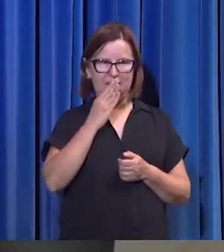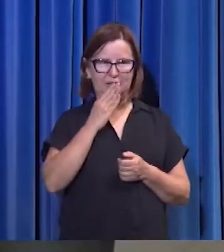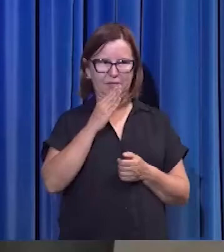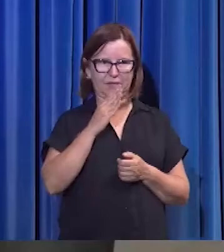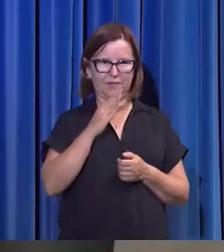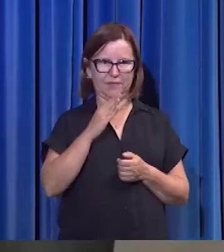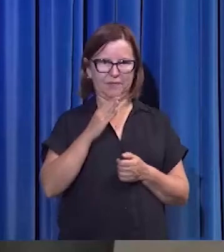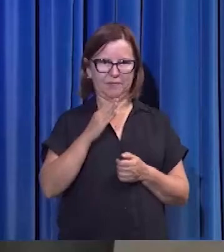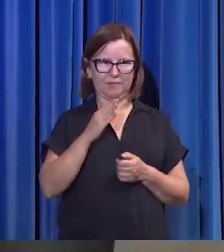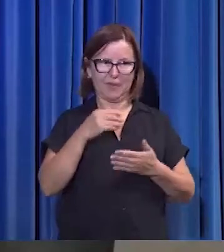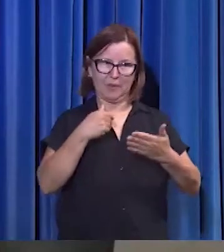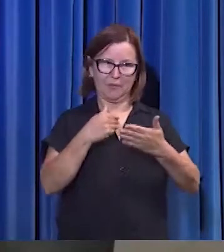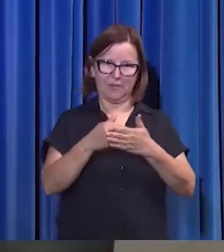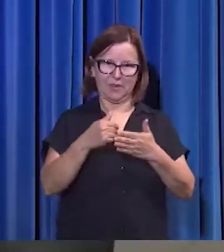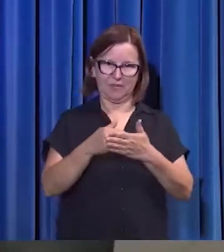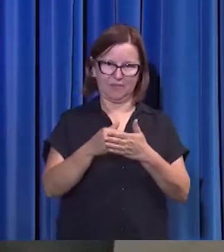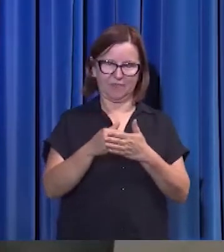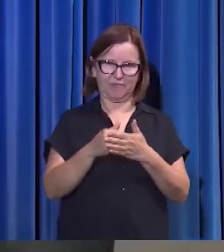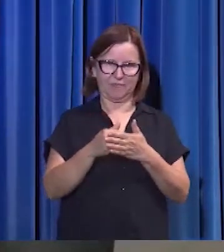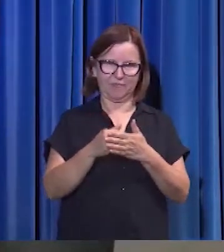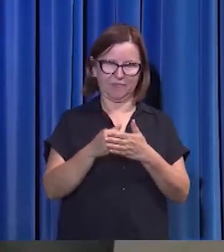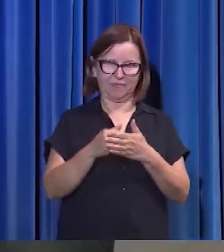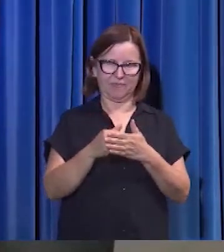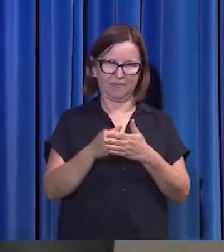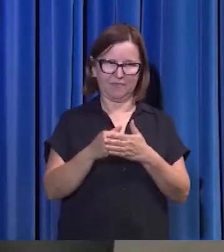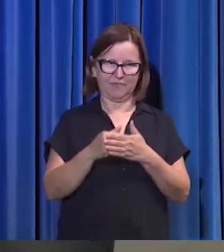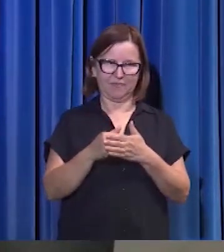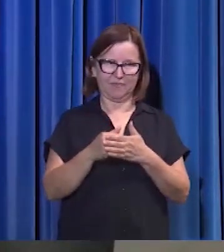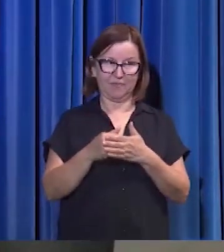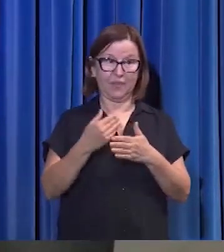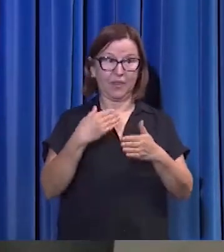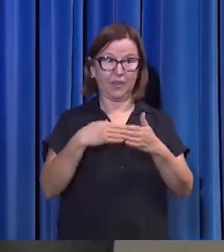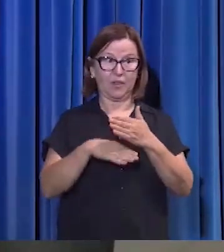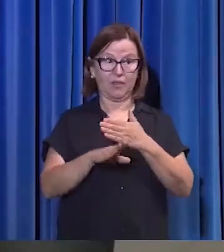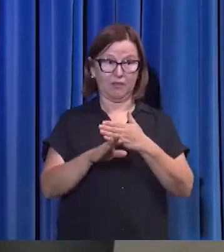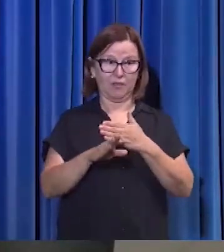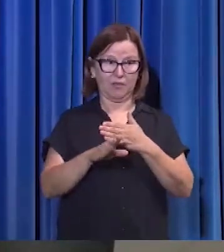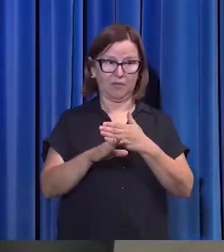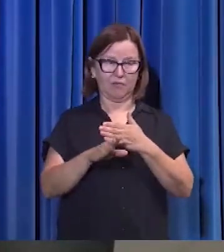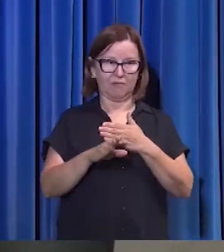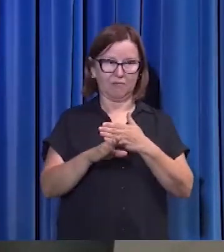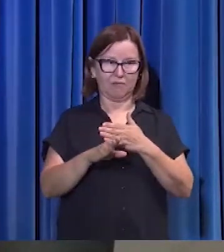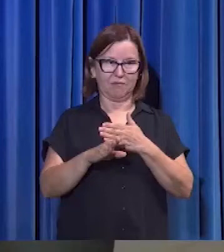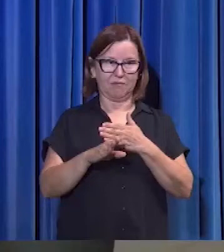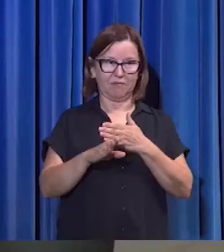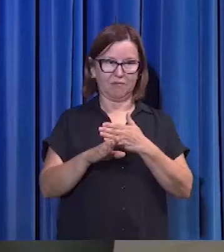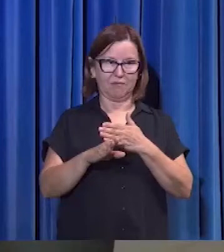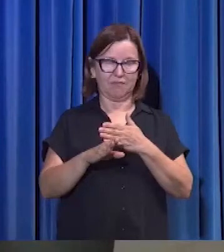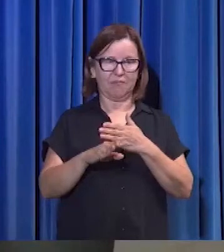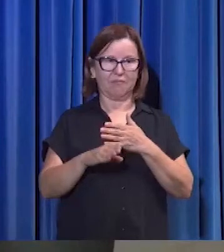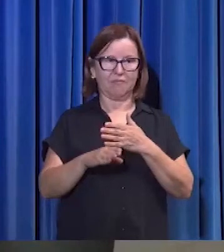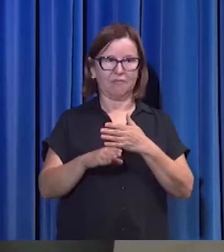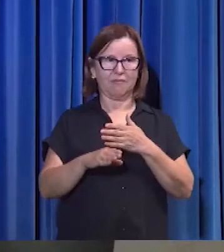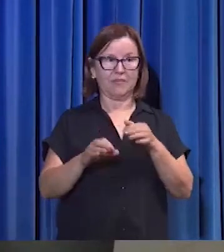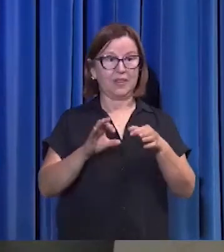está próximo. Eu irei voluntariamente para a cruz.